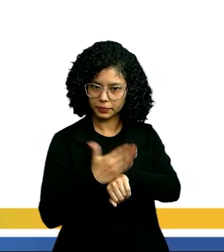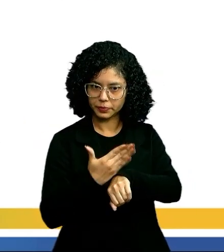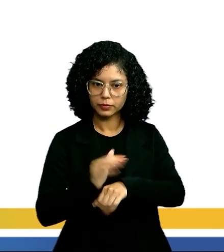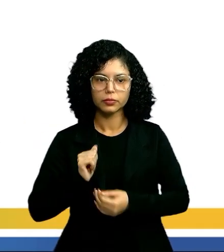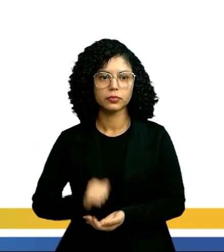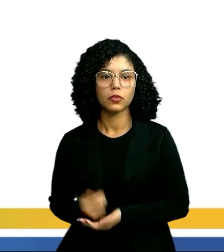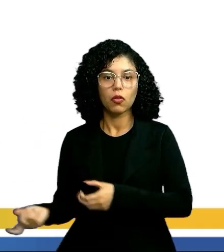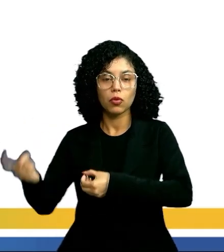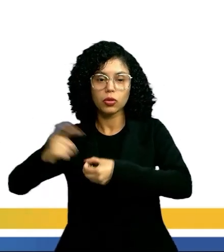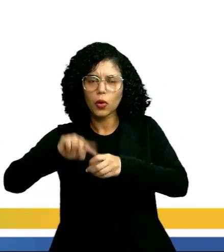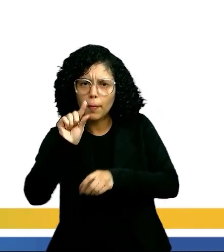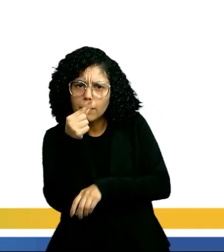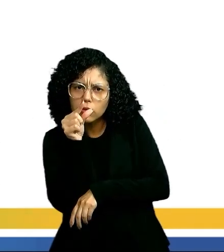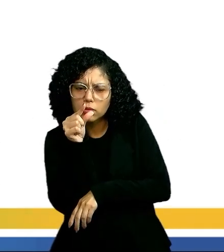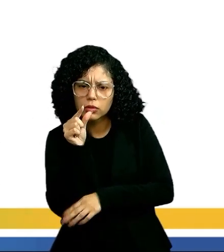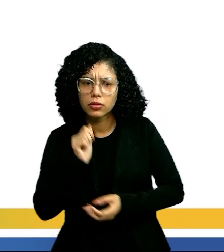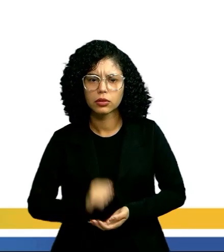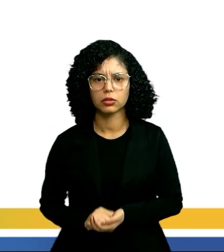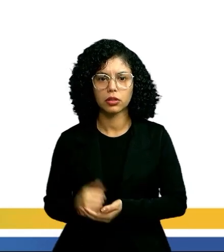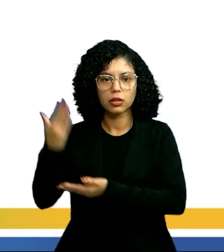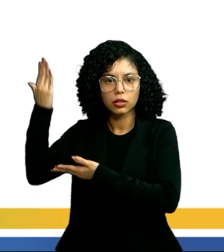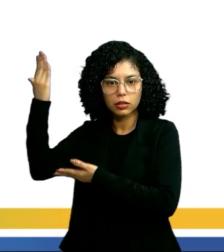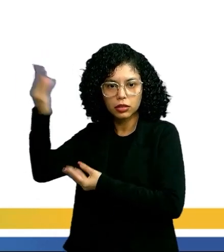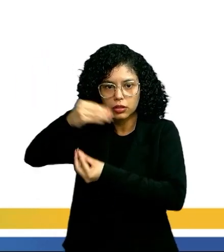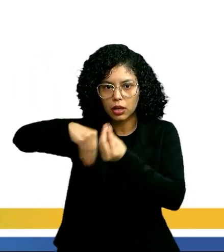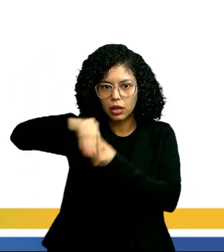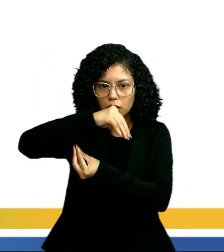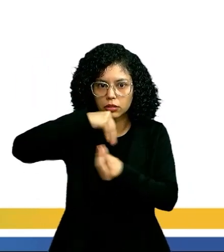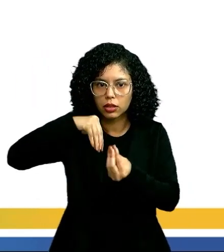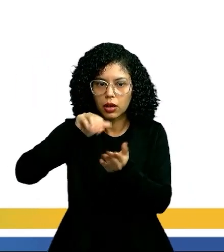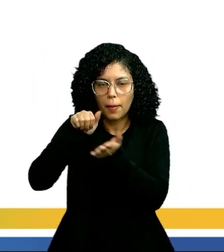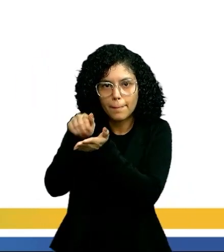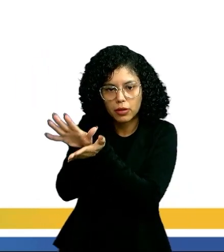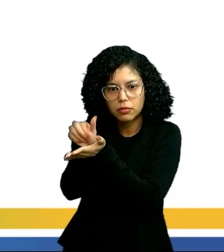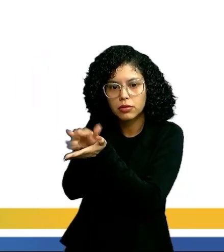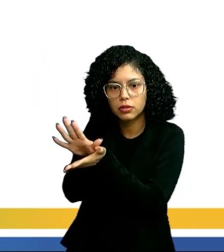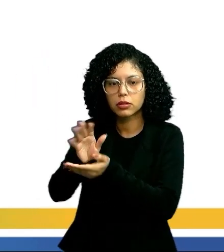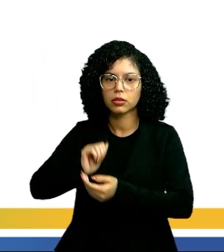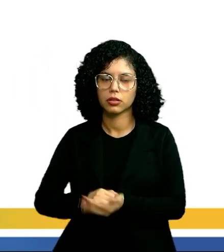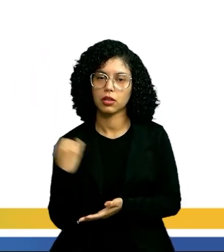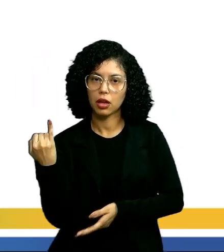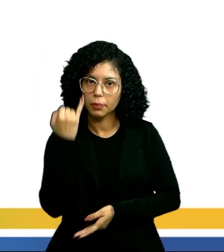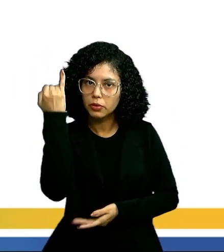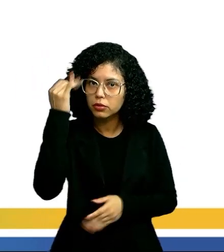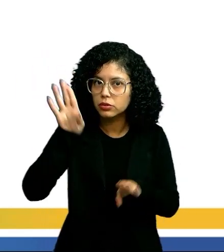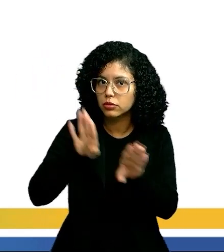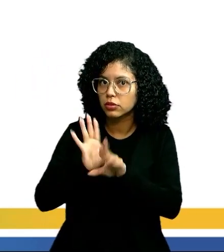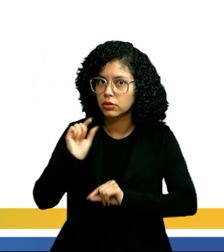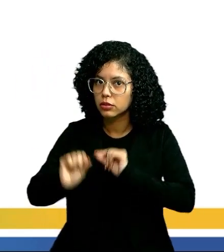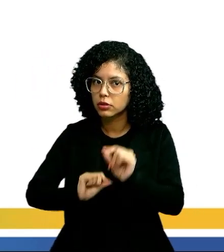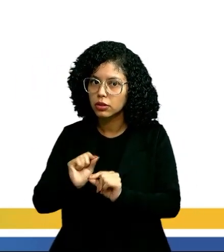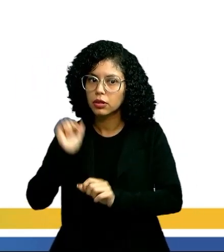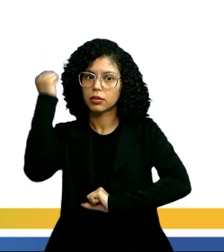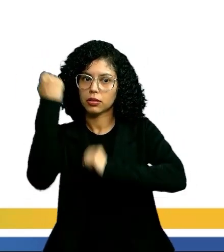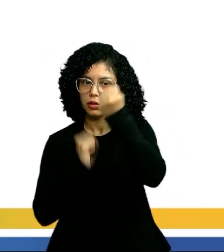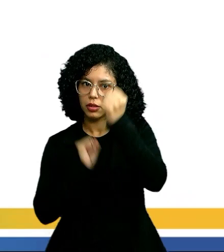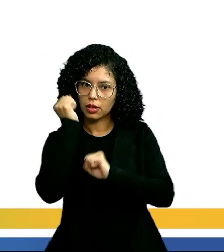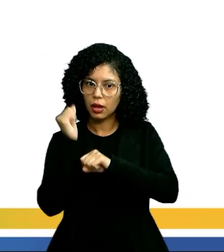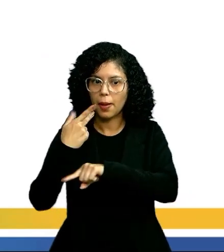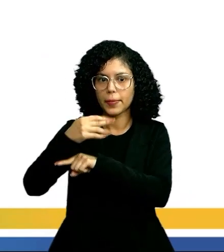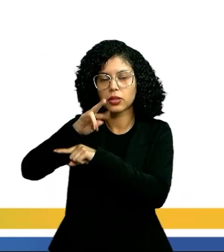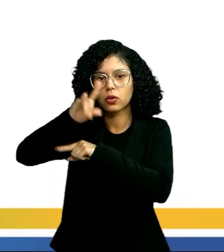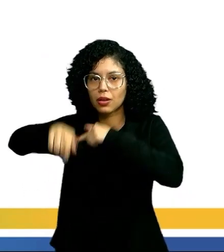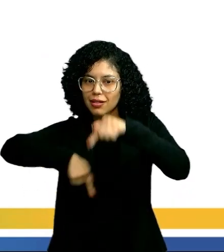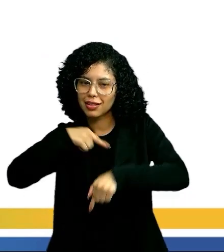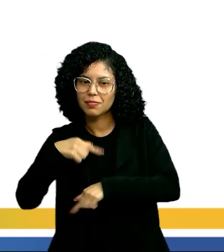praticar. Tá? Só voltando aqui um pouquinho. Esse tipo de reação aqui de eliminação, ele é bastante importante na indústria